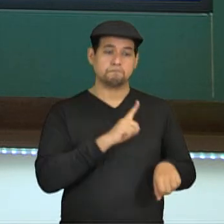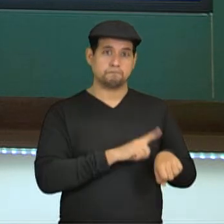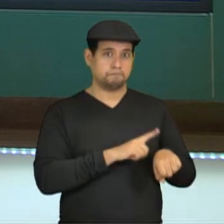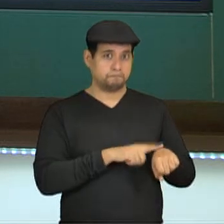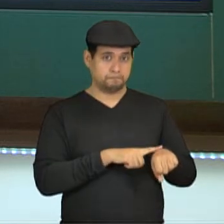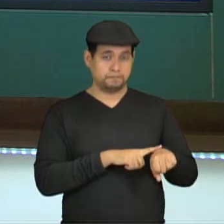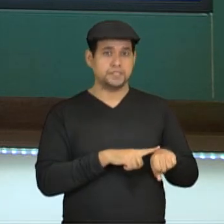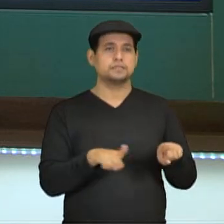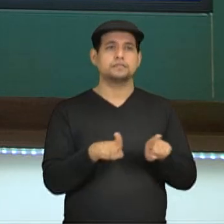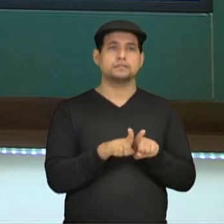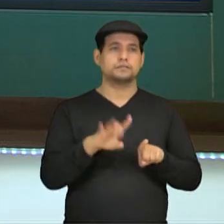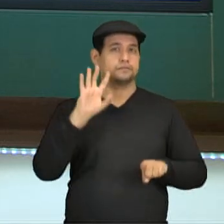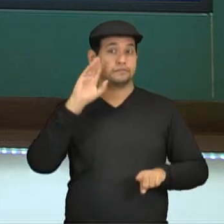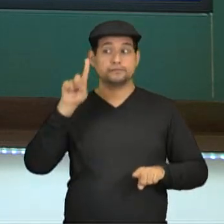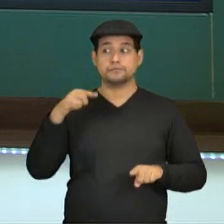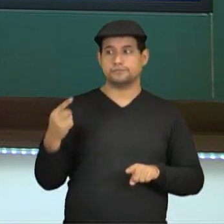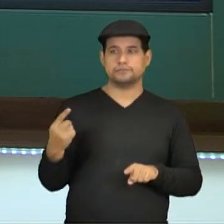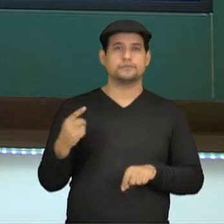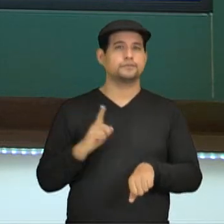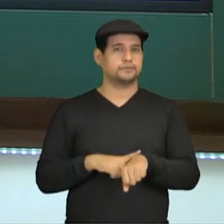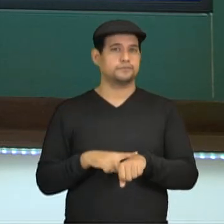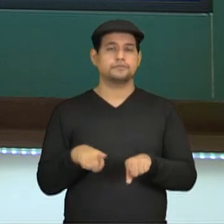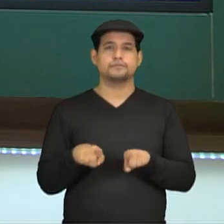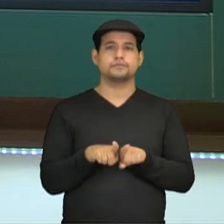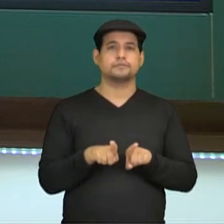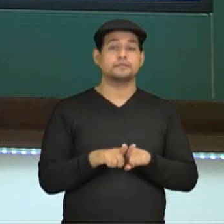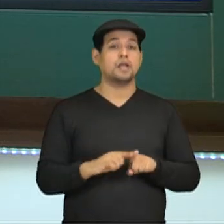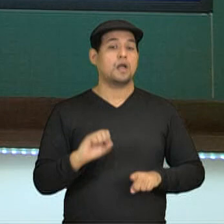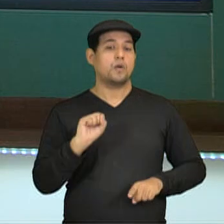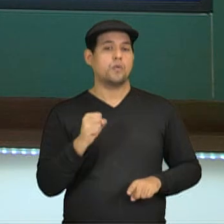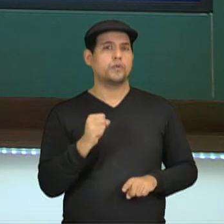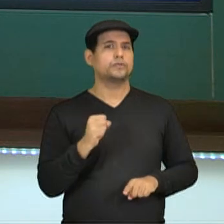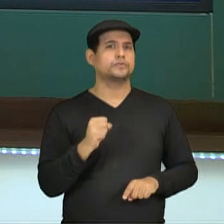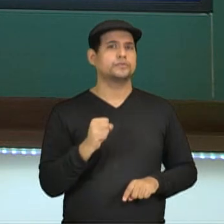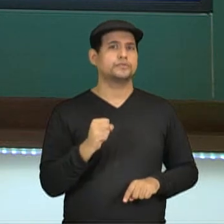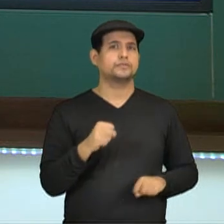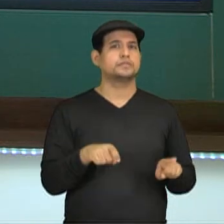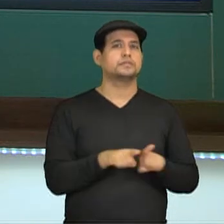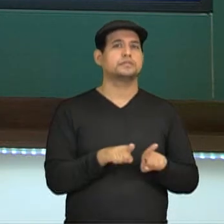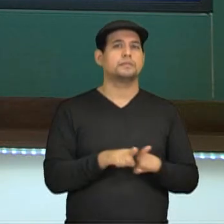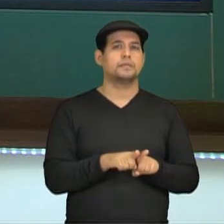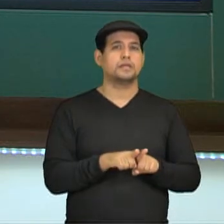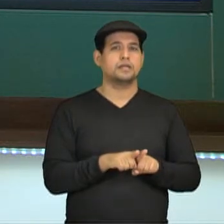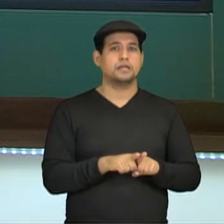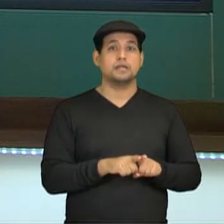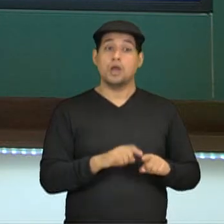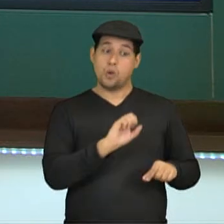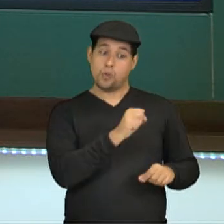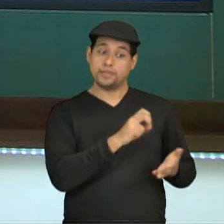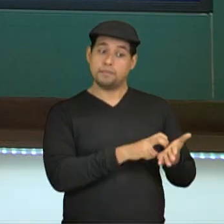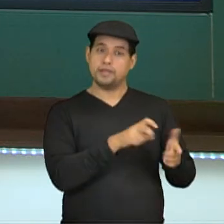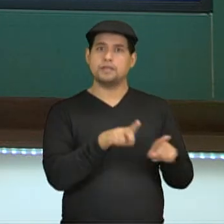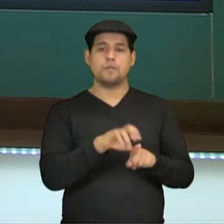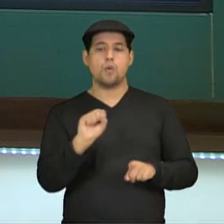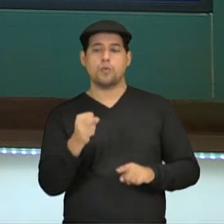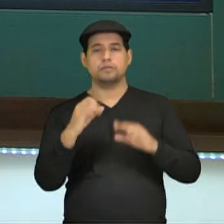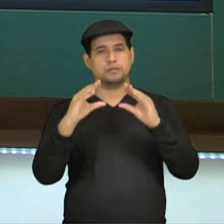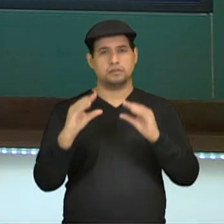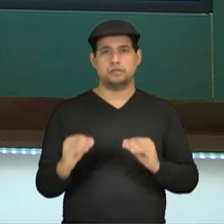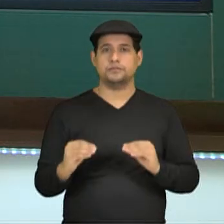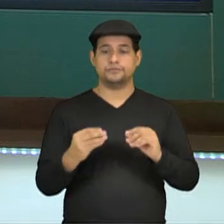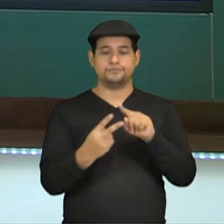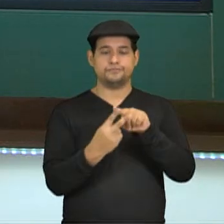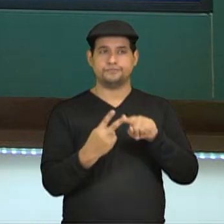horário e acontece nesse outro horário. Então, às 8 e às 20 horas. Então, elas se repetem em